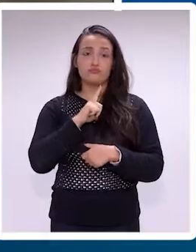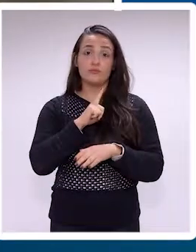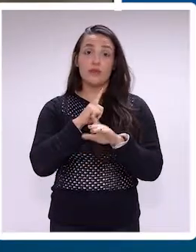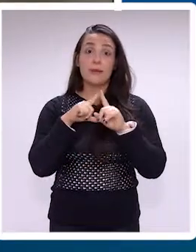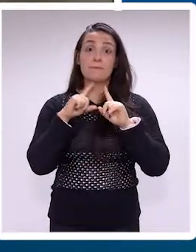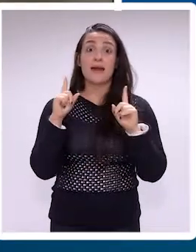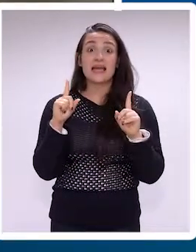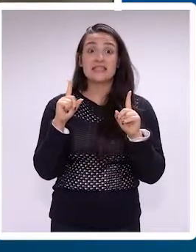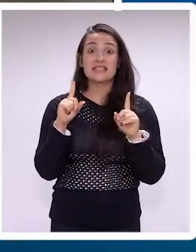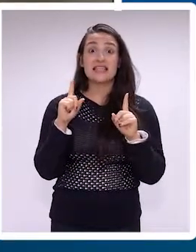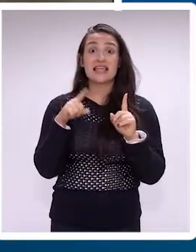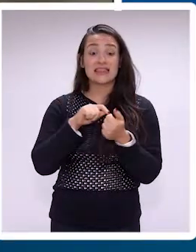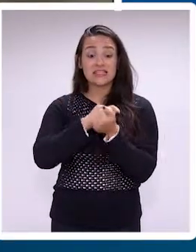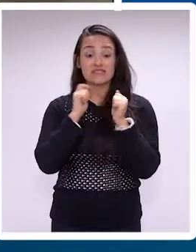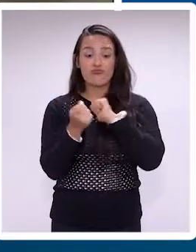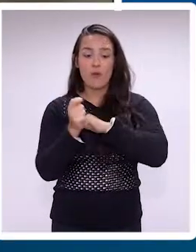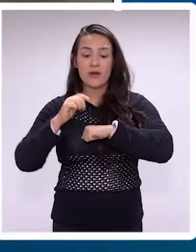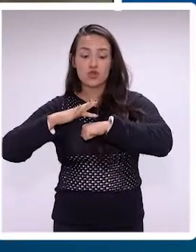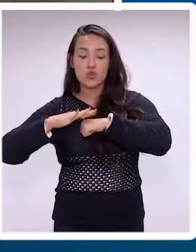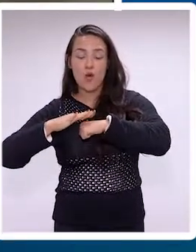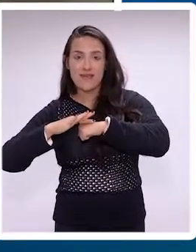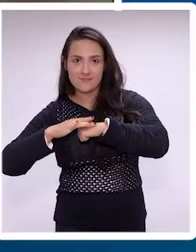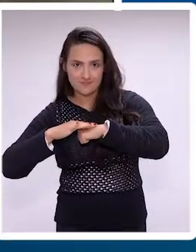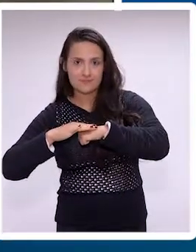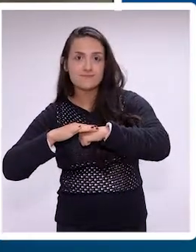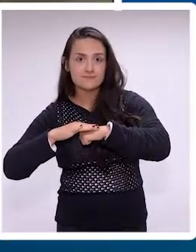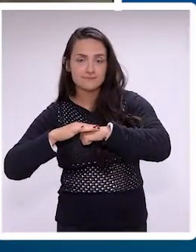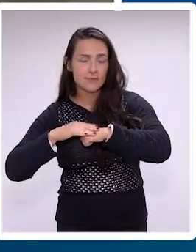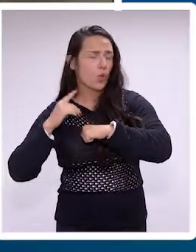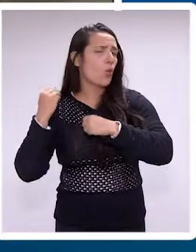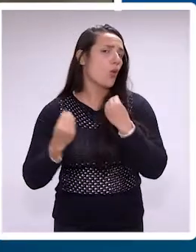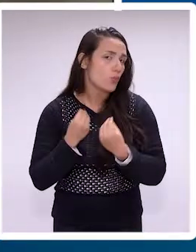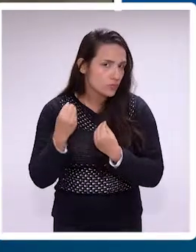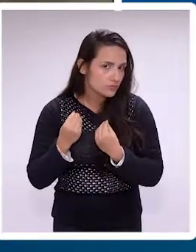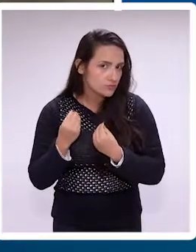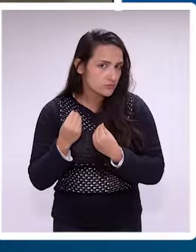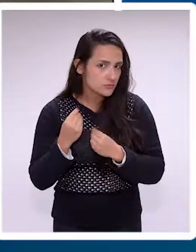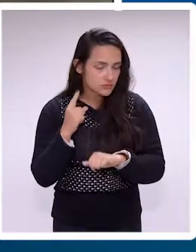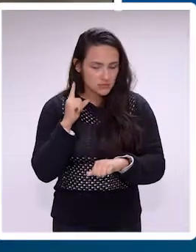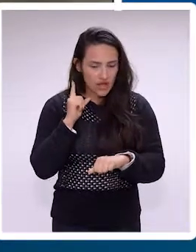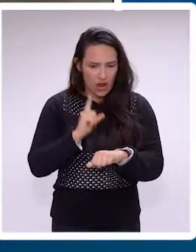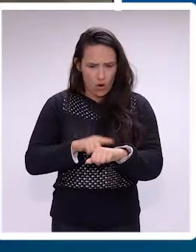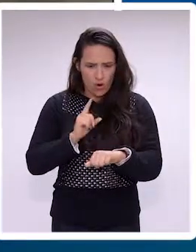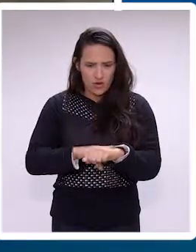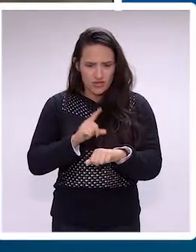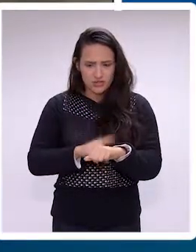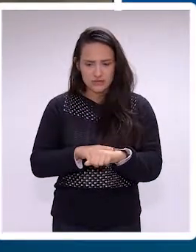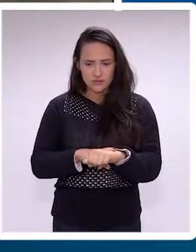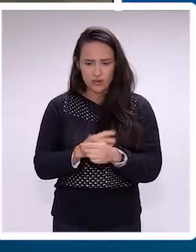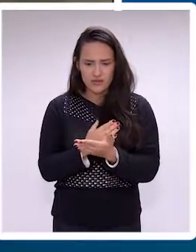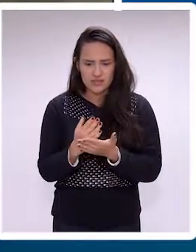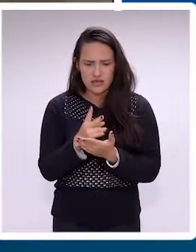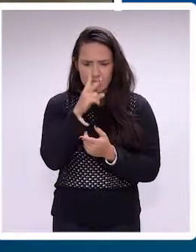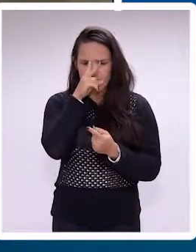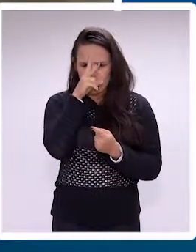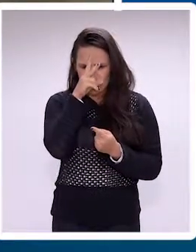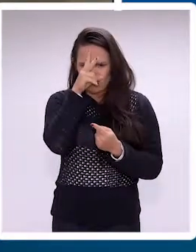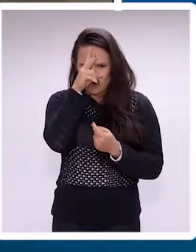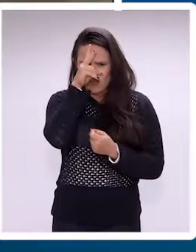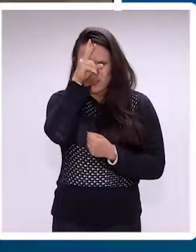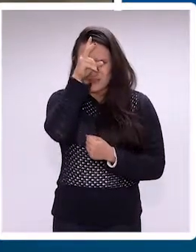temos, mas ela passa a ser patológica, ela passa a ser doença, quando pela